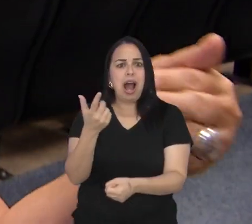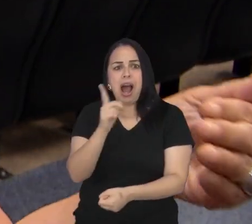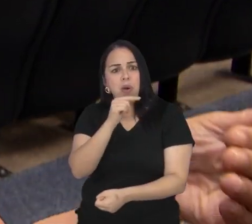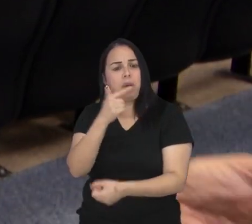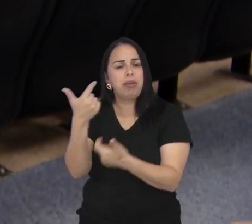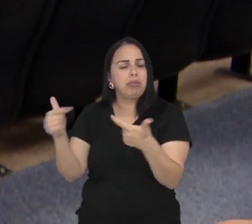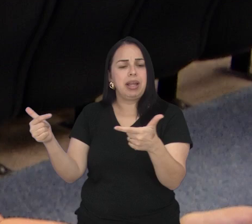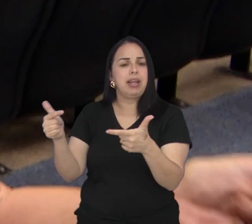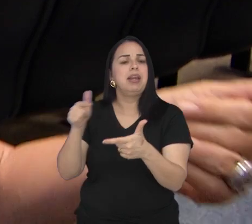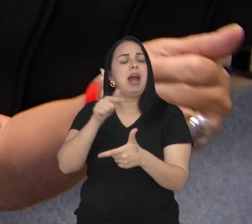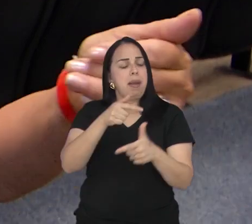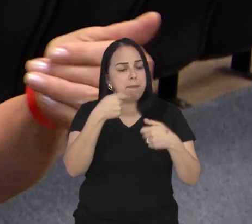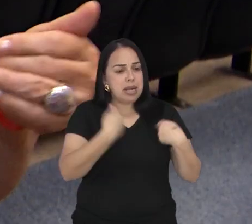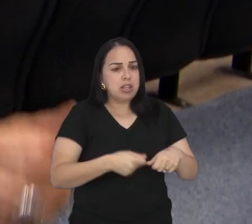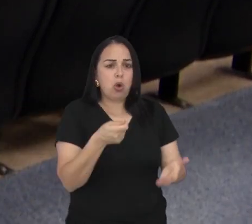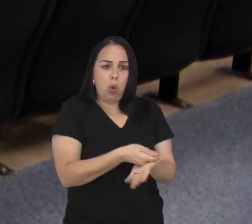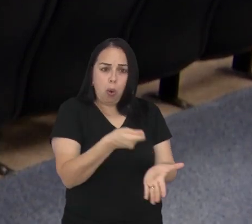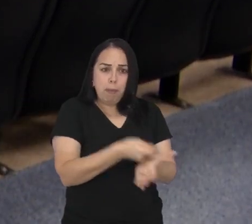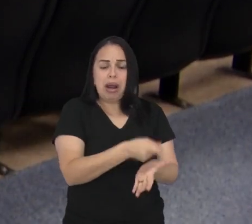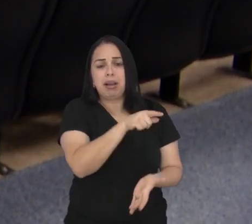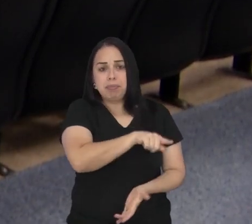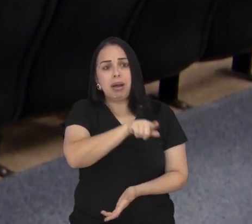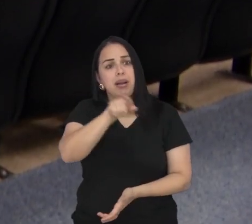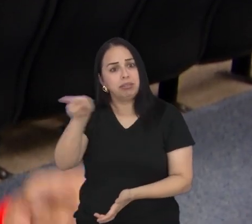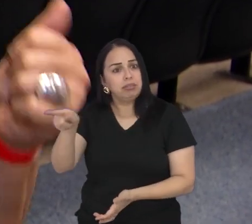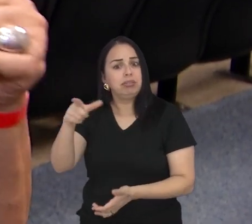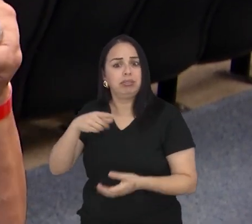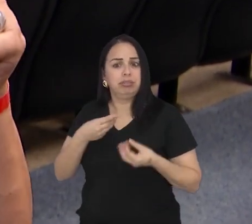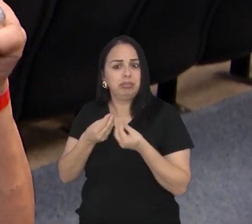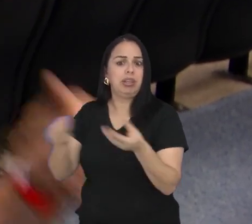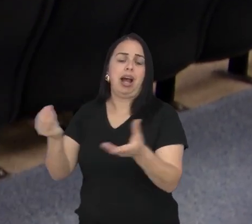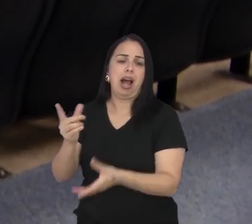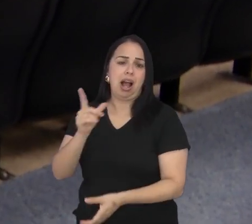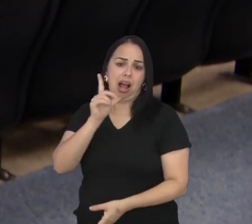nós devemos batalhar para que ela seja